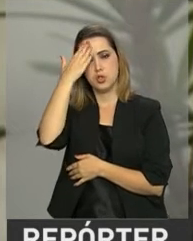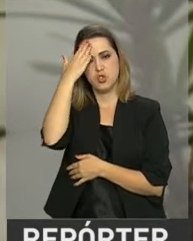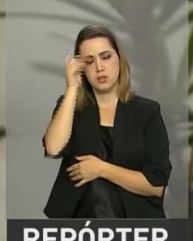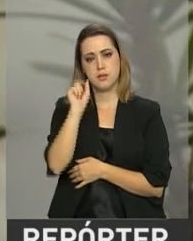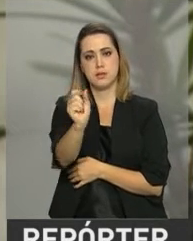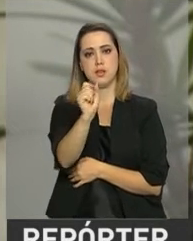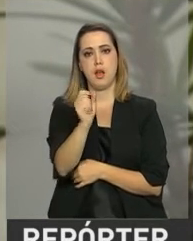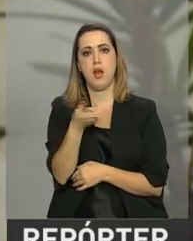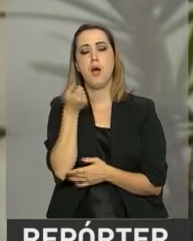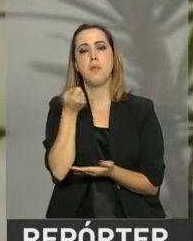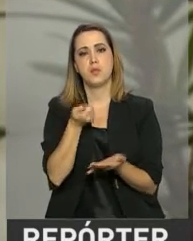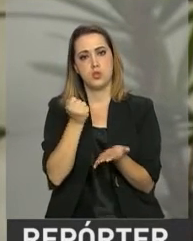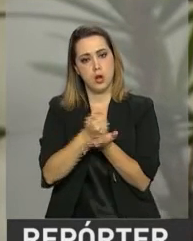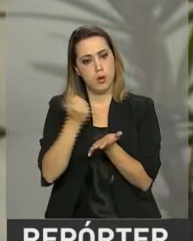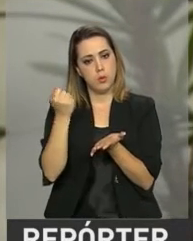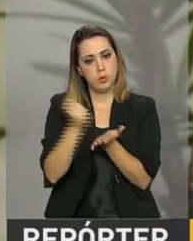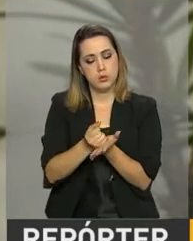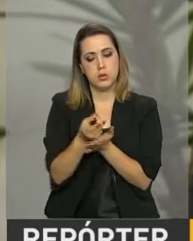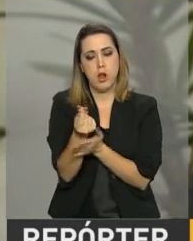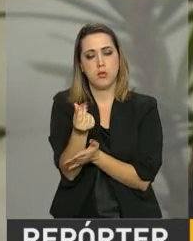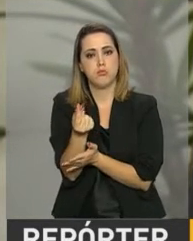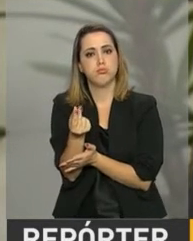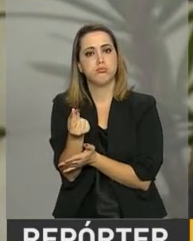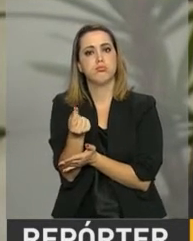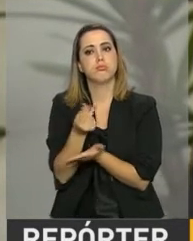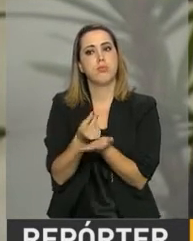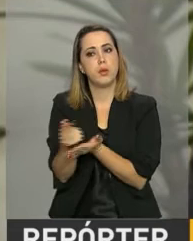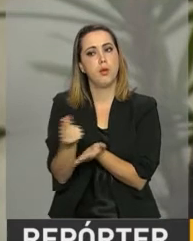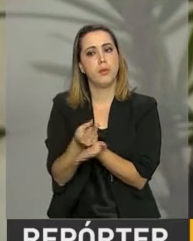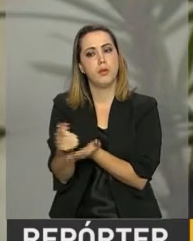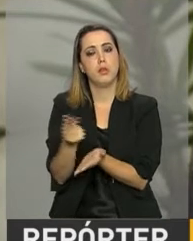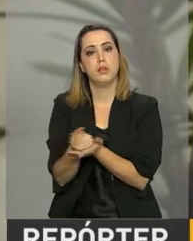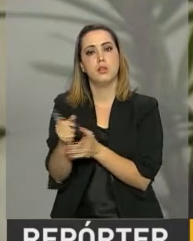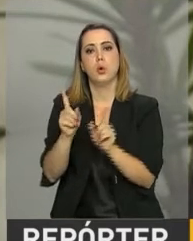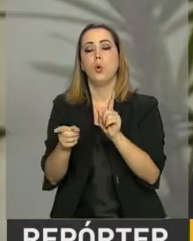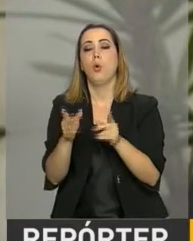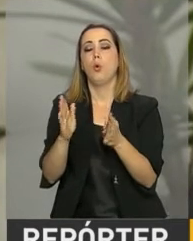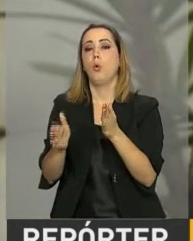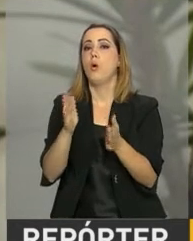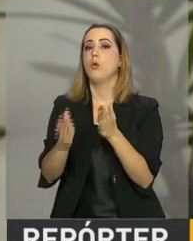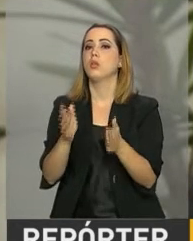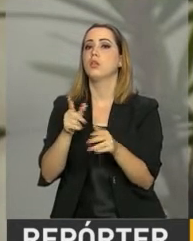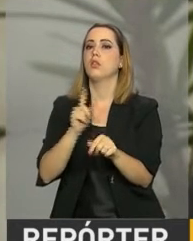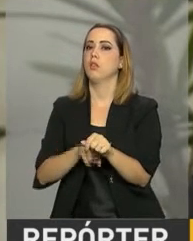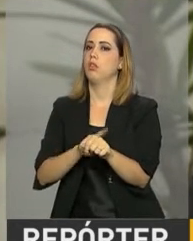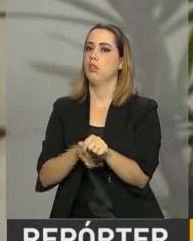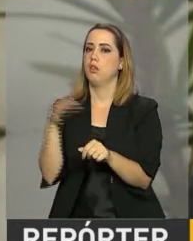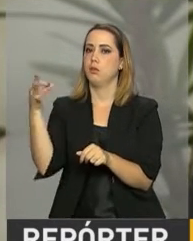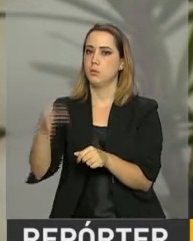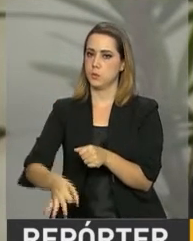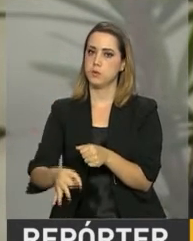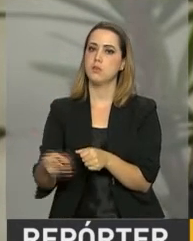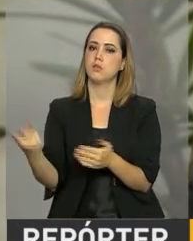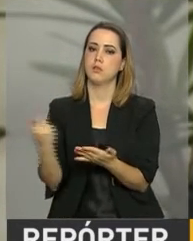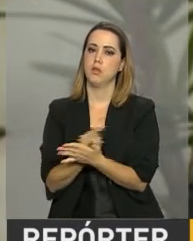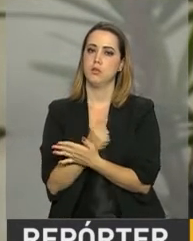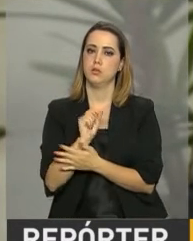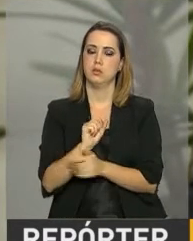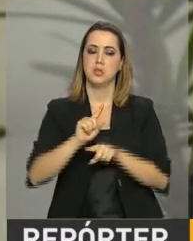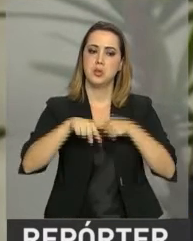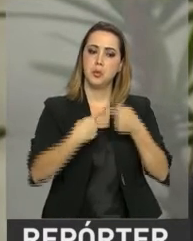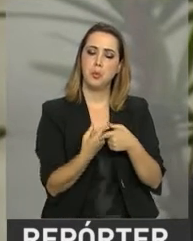título se está contratando já uma remuneração por um prazo sobre a qual você sabe o que vai acontecer em relação aos pós